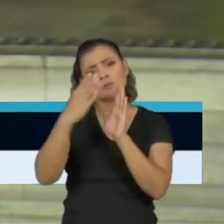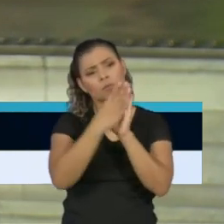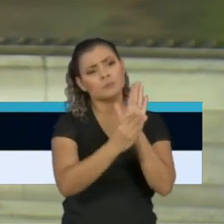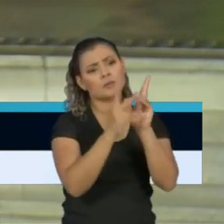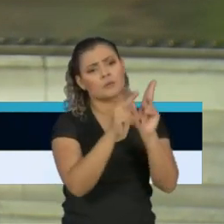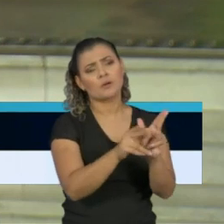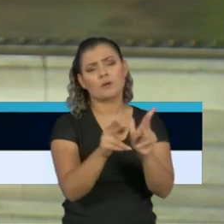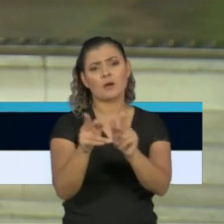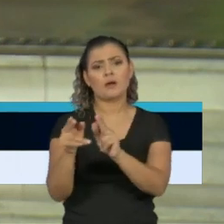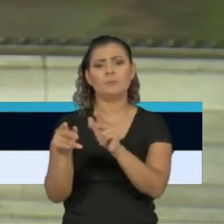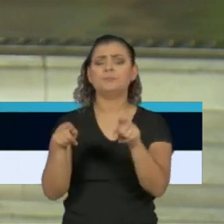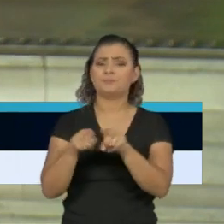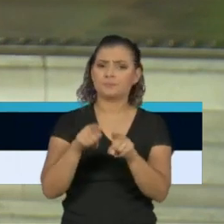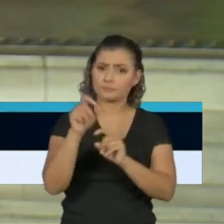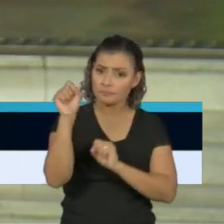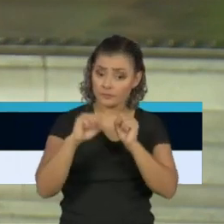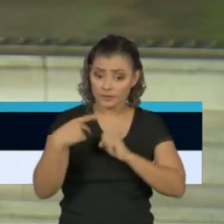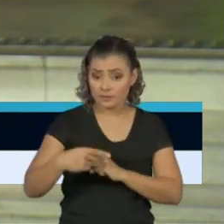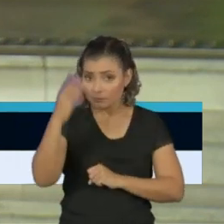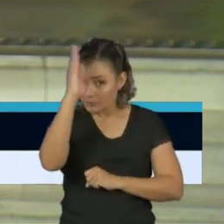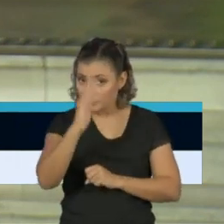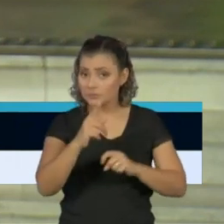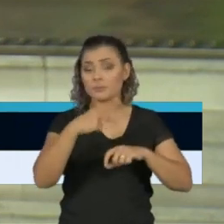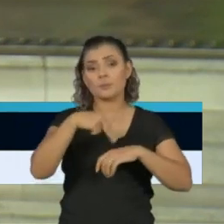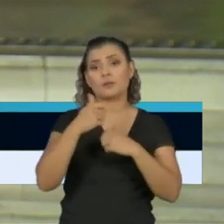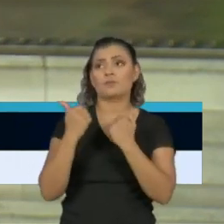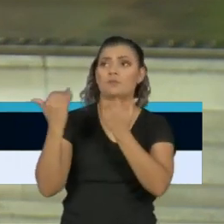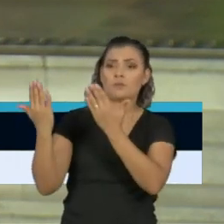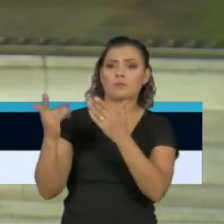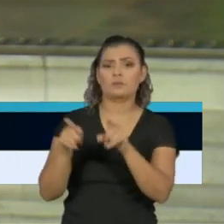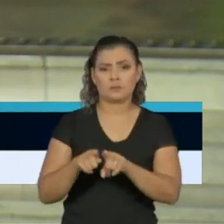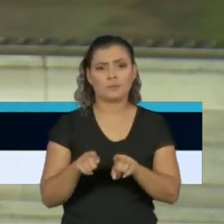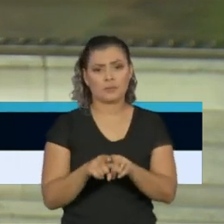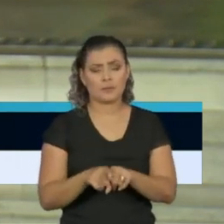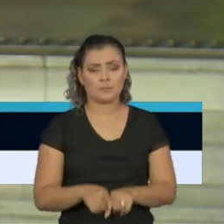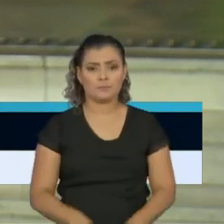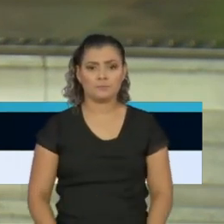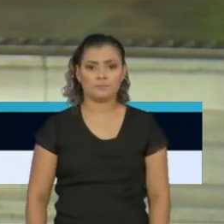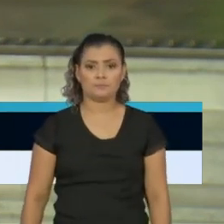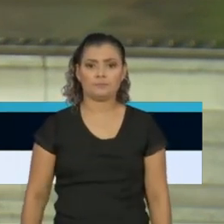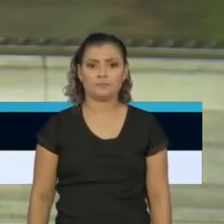sejam eles dirigentes de empresas nacionais ou multinacionais.